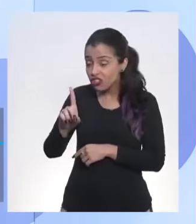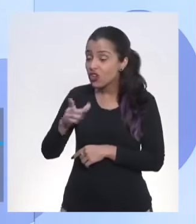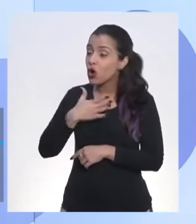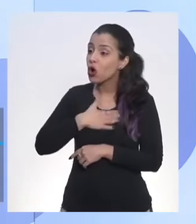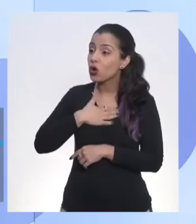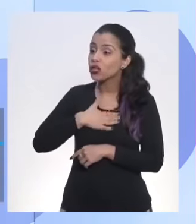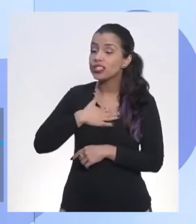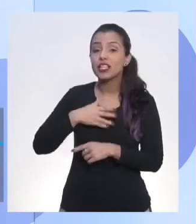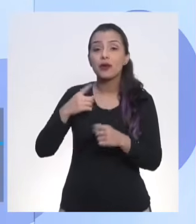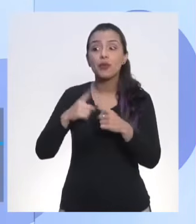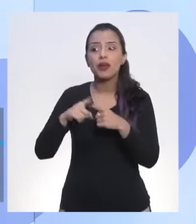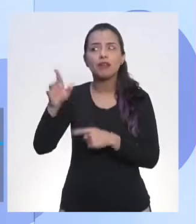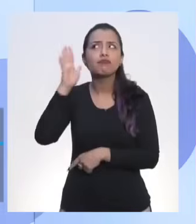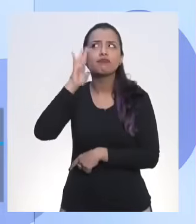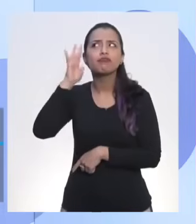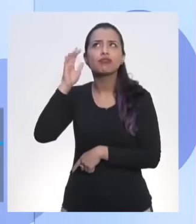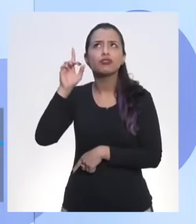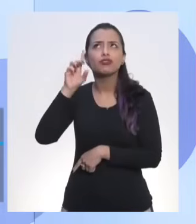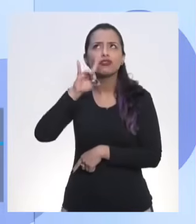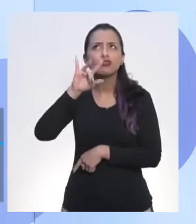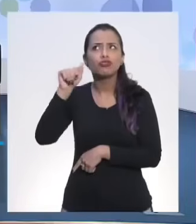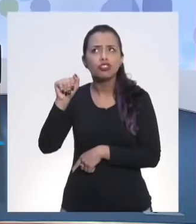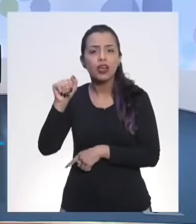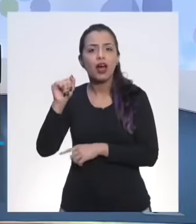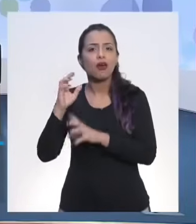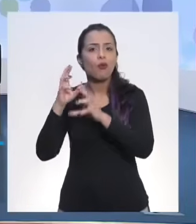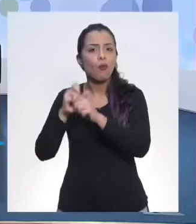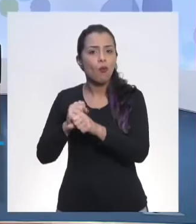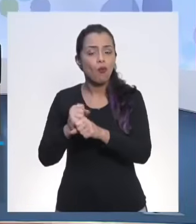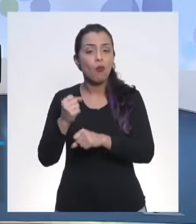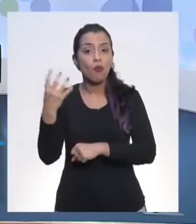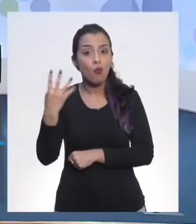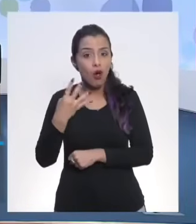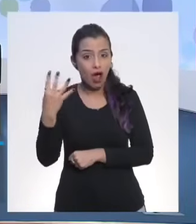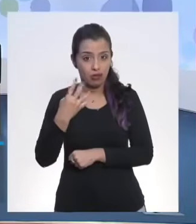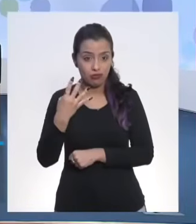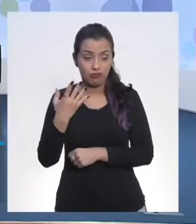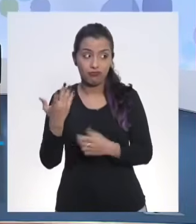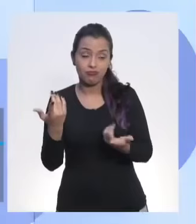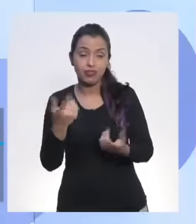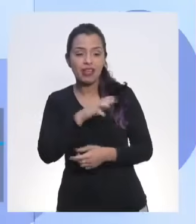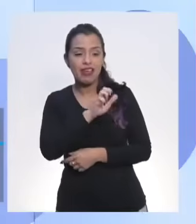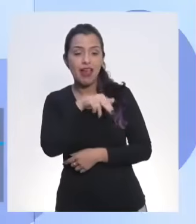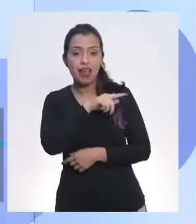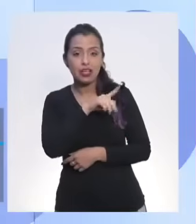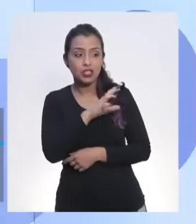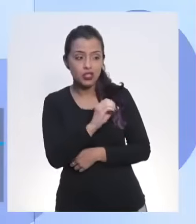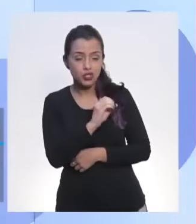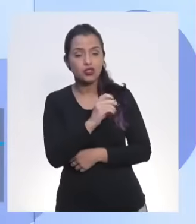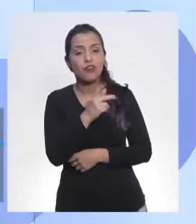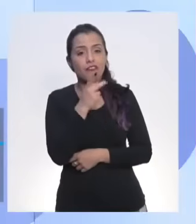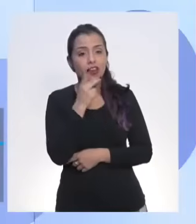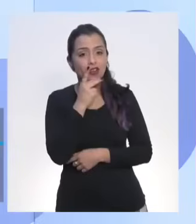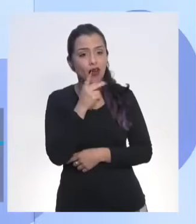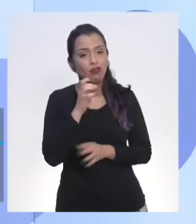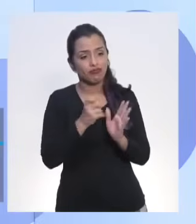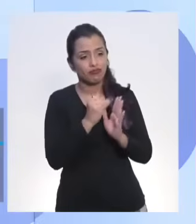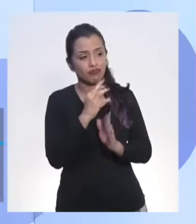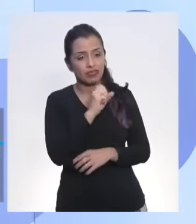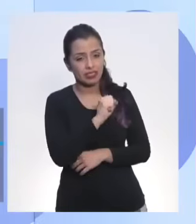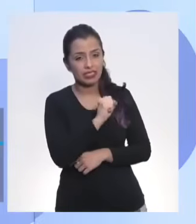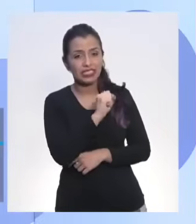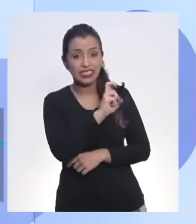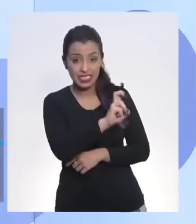só 4 dias. Tá. E para o Enzo, 5. Então, a gente tem ali uma variedade, mas a